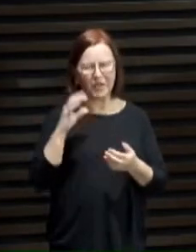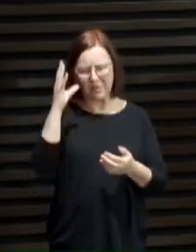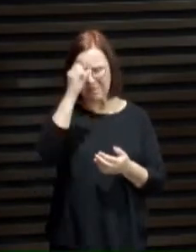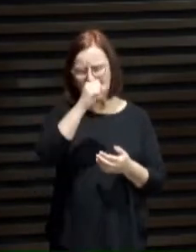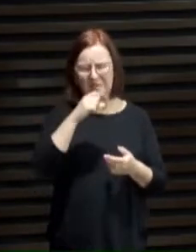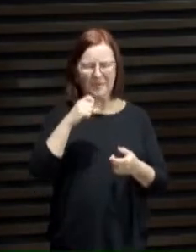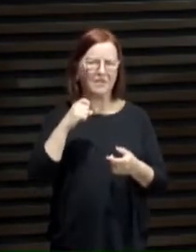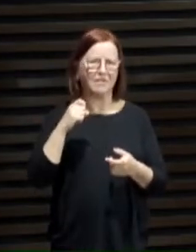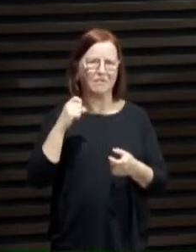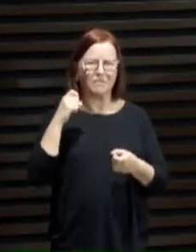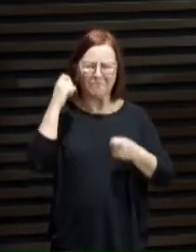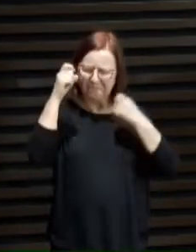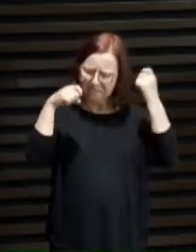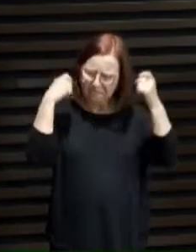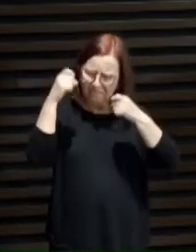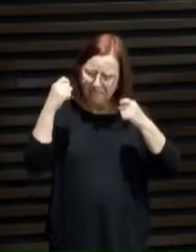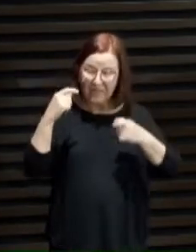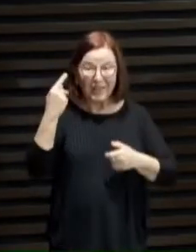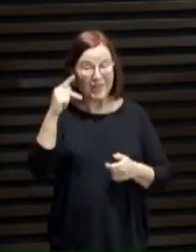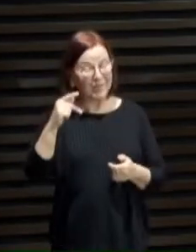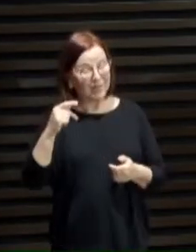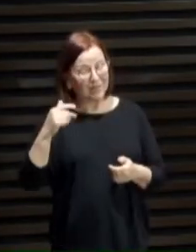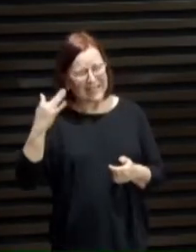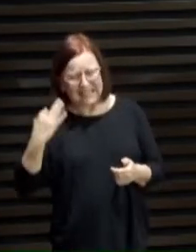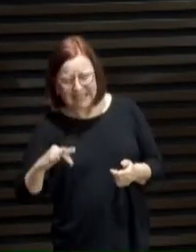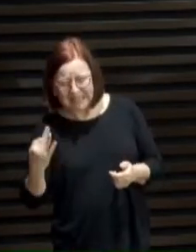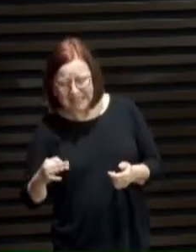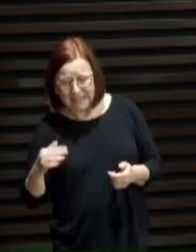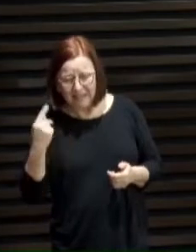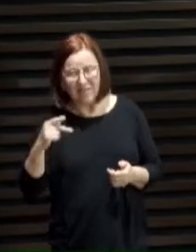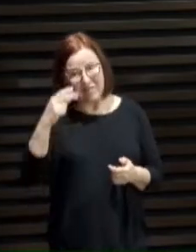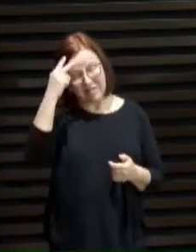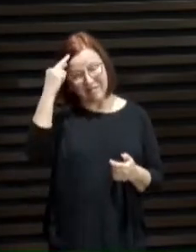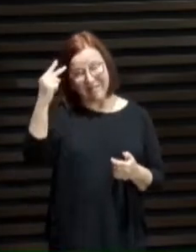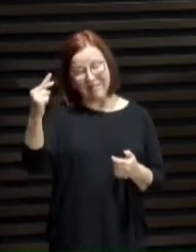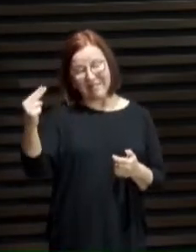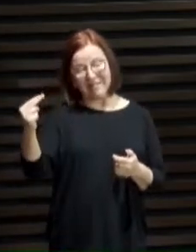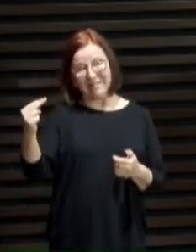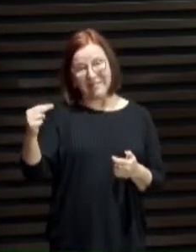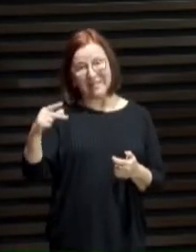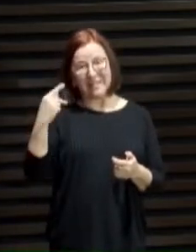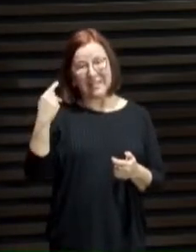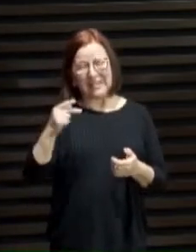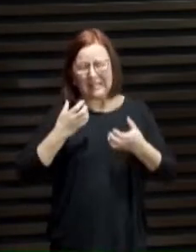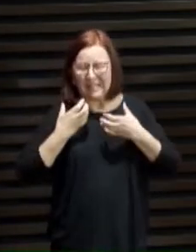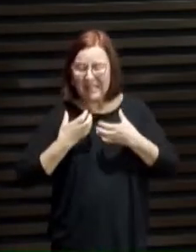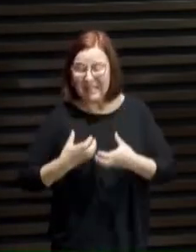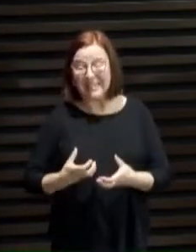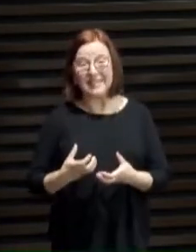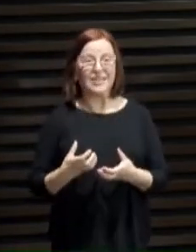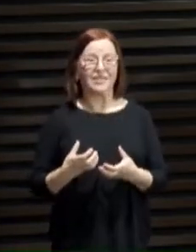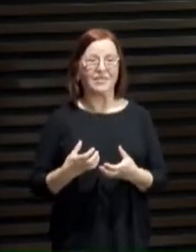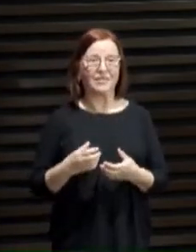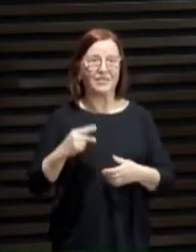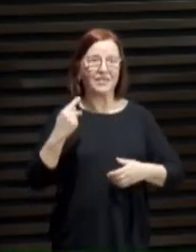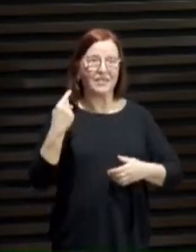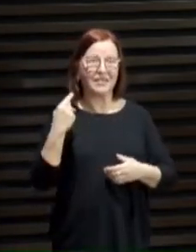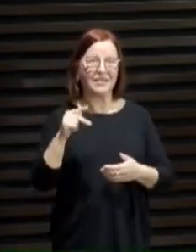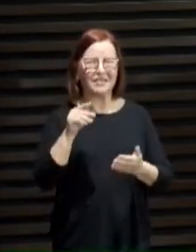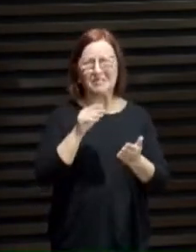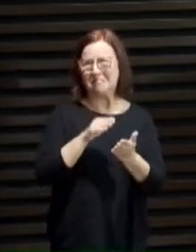preocupações, suas dores, suas histórias, seus cansaços, seus